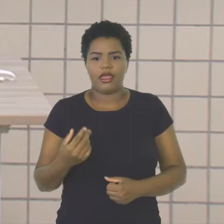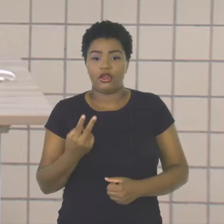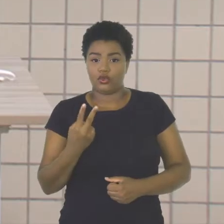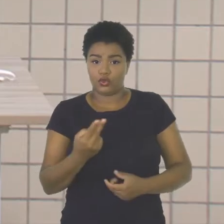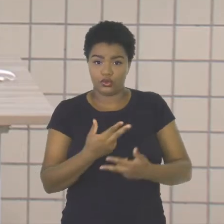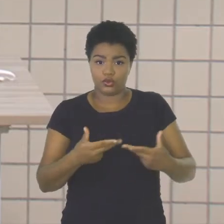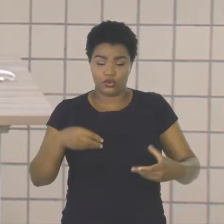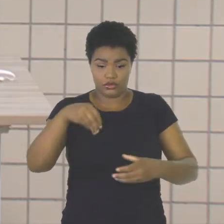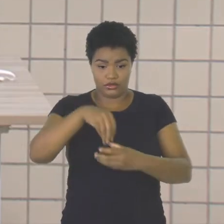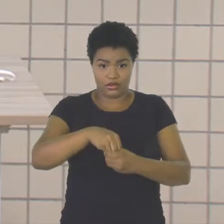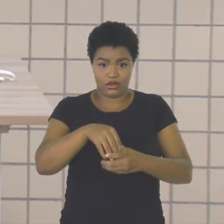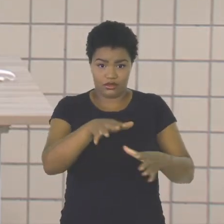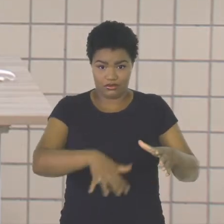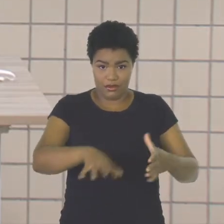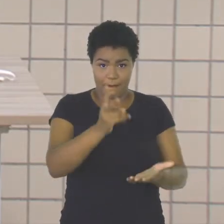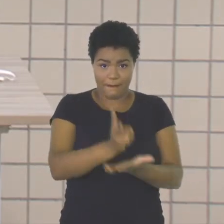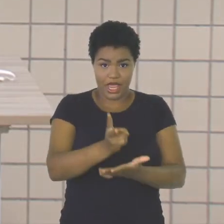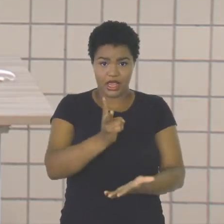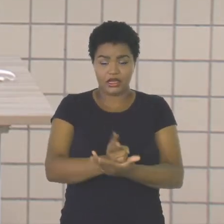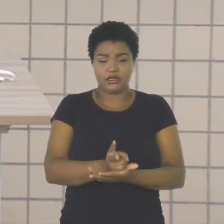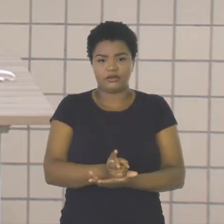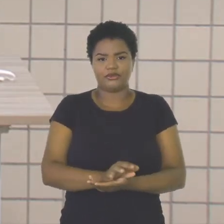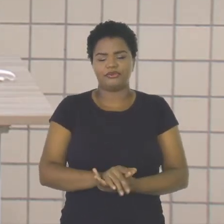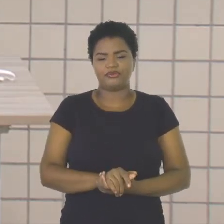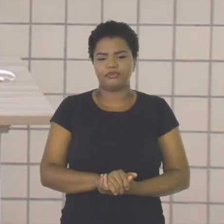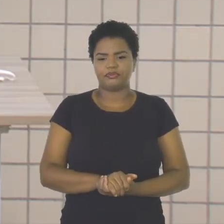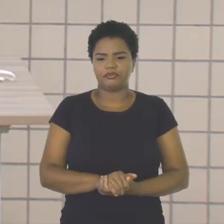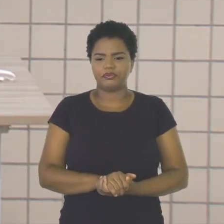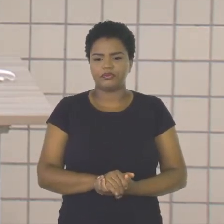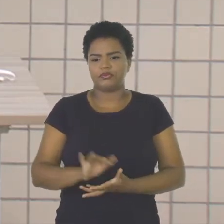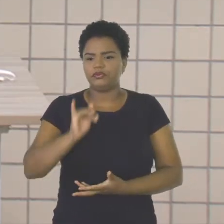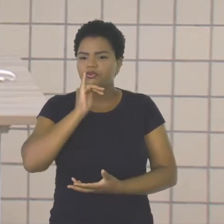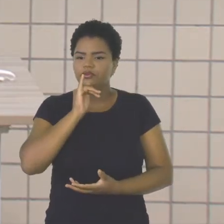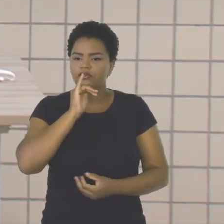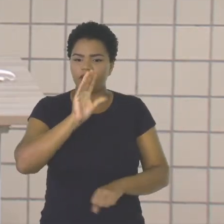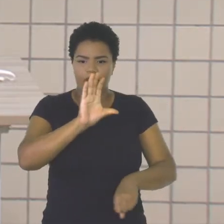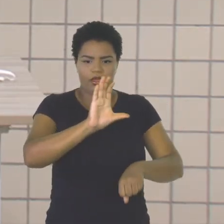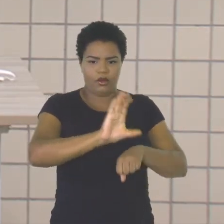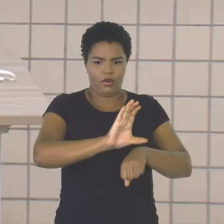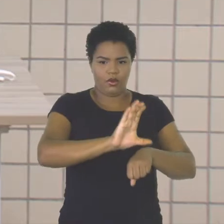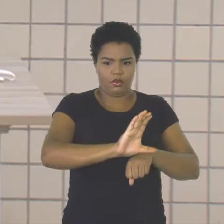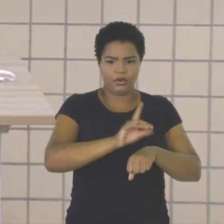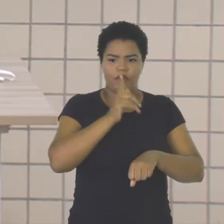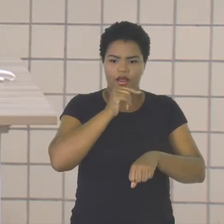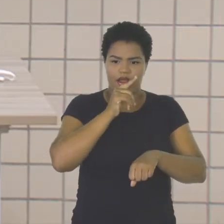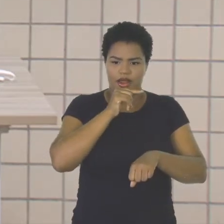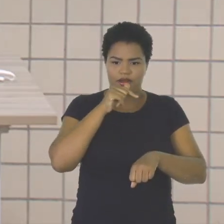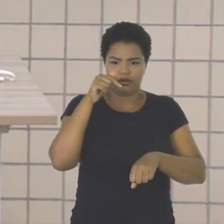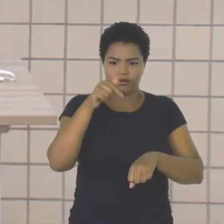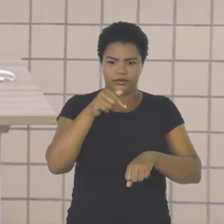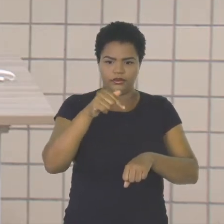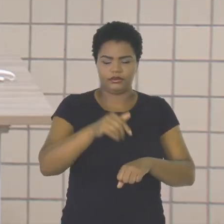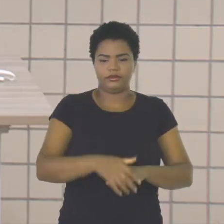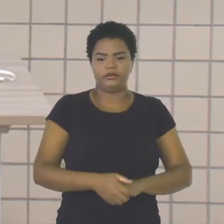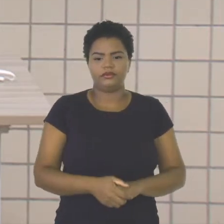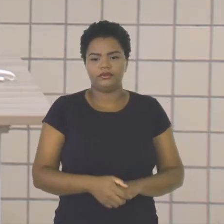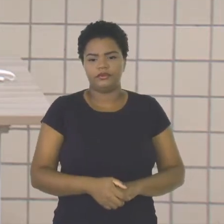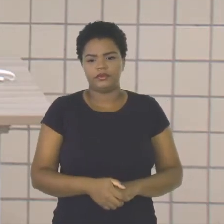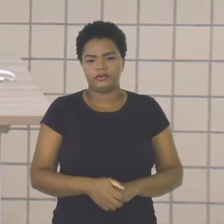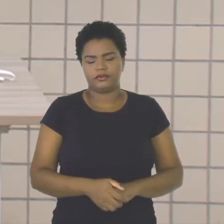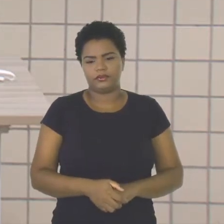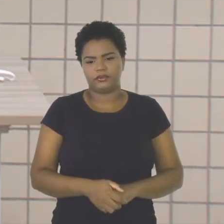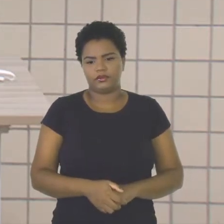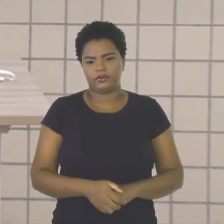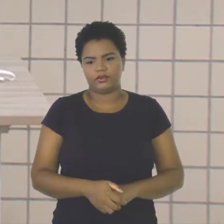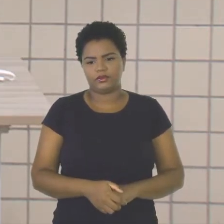exemplo, se eu pego o meu copo com água, tá? Tá vendo que eu